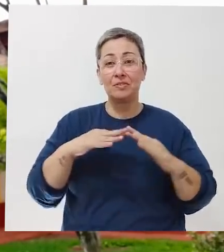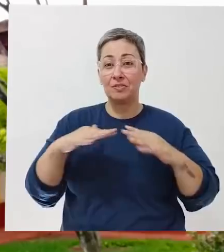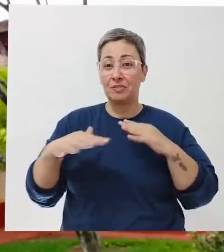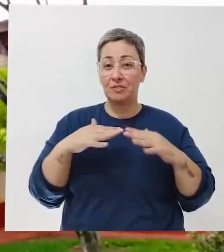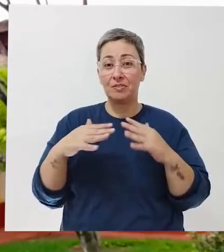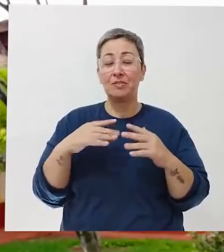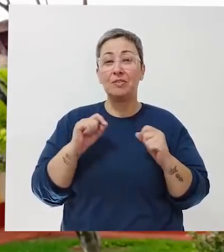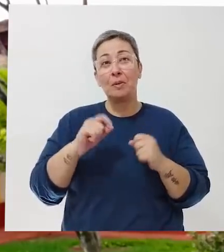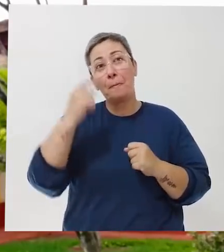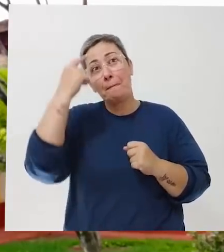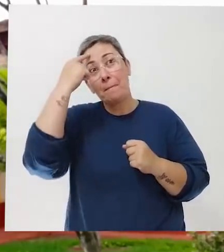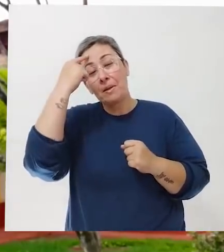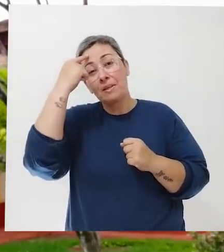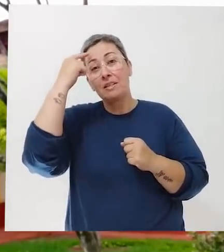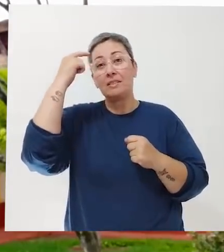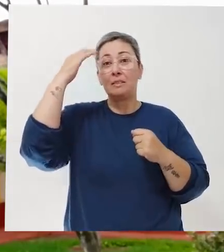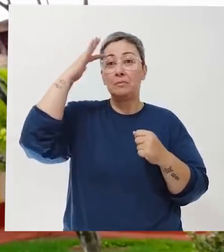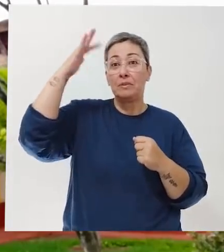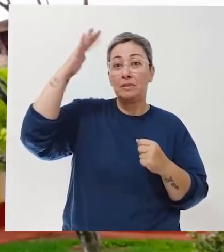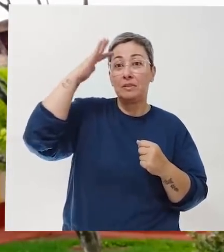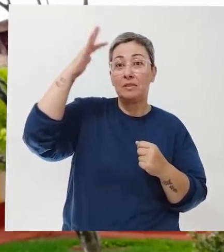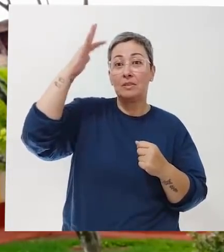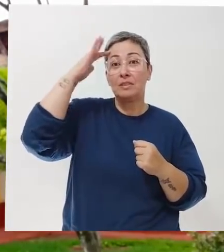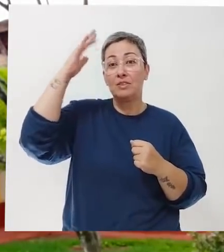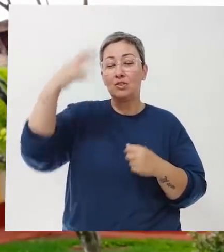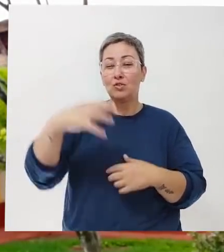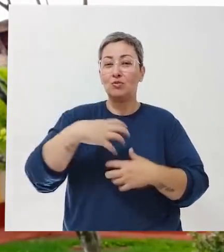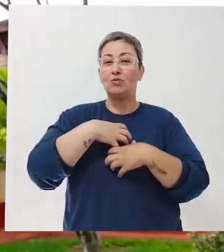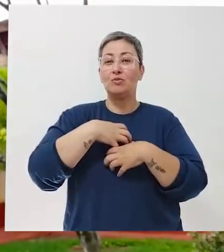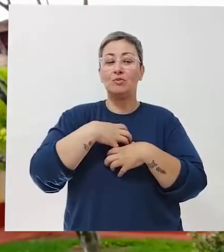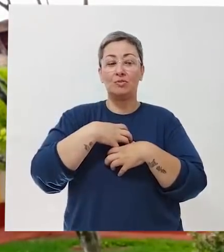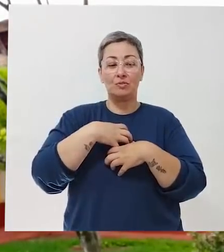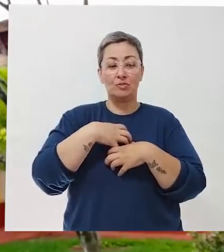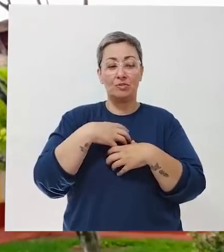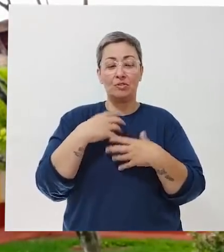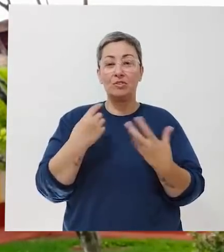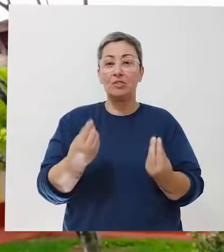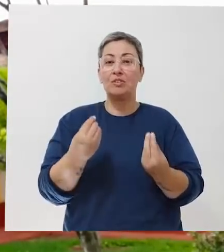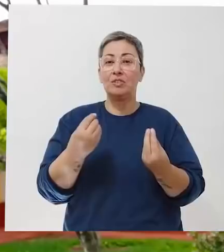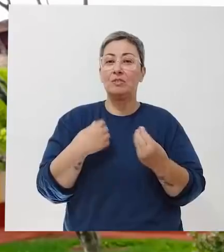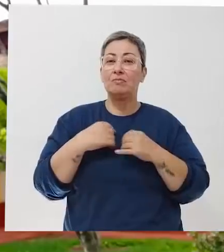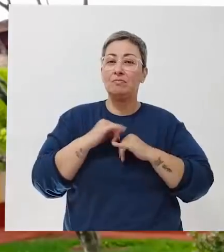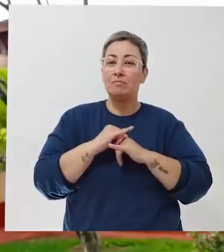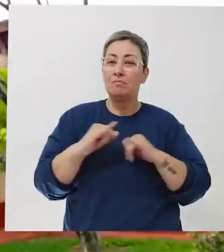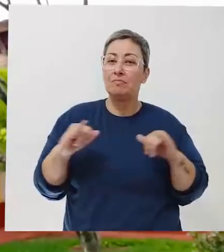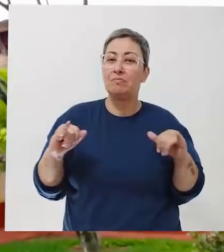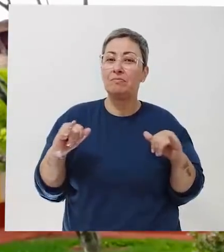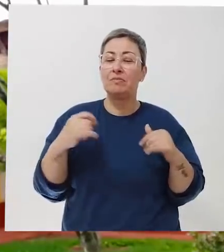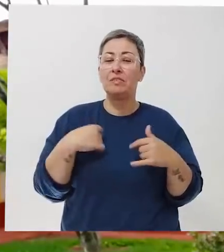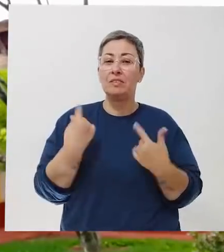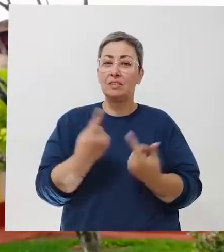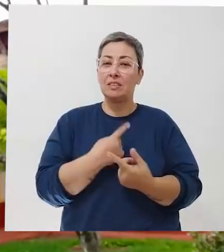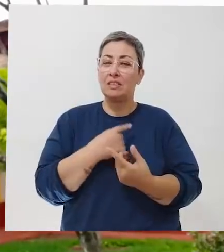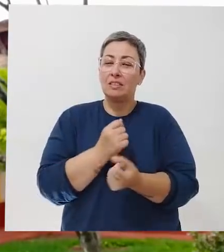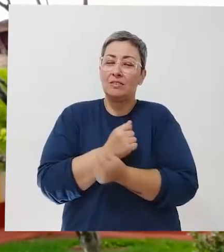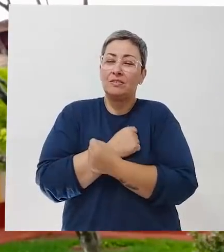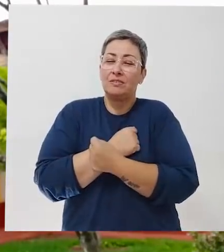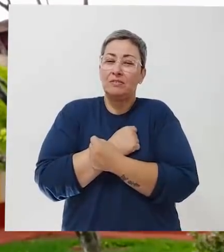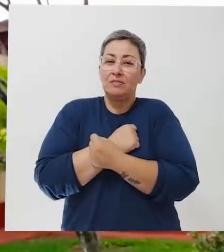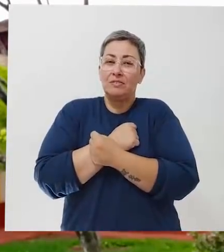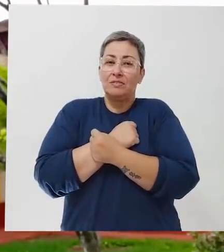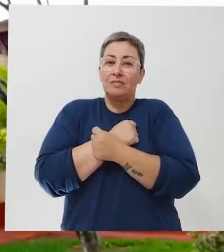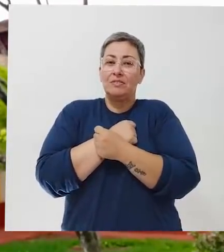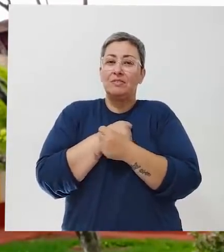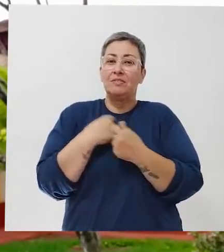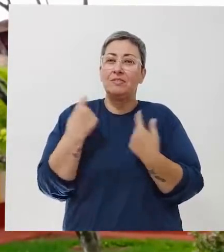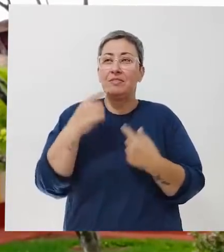nosso movimento, a gente pensa, a gente imagina, a gente sente, a gente diz, a gente